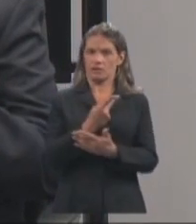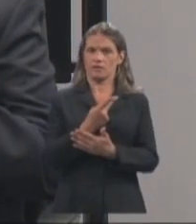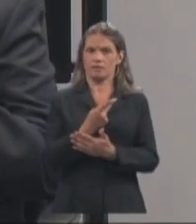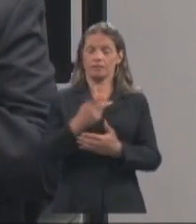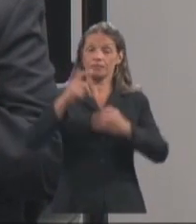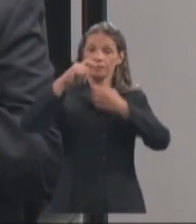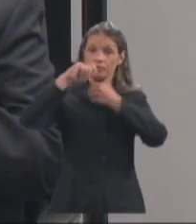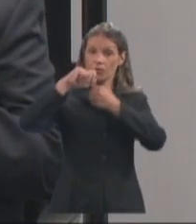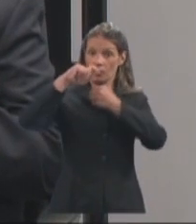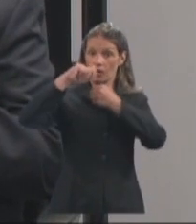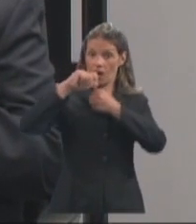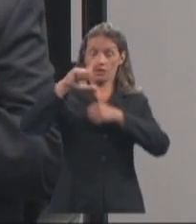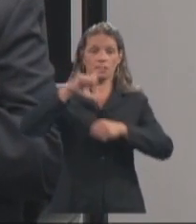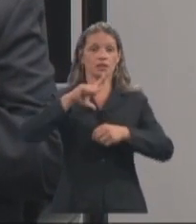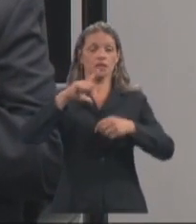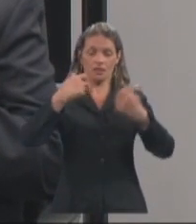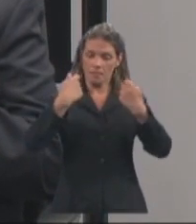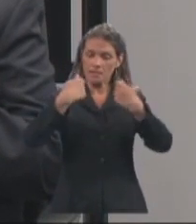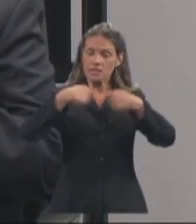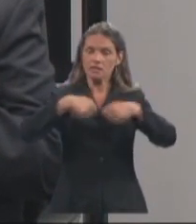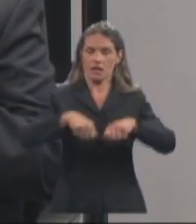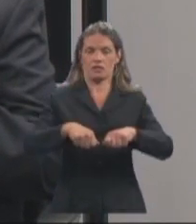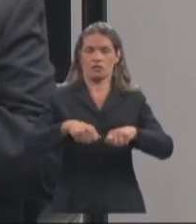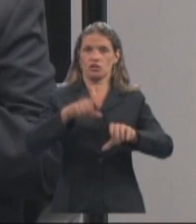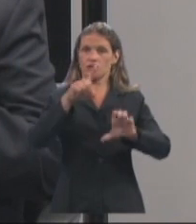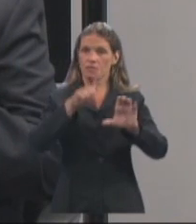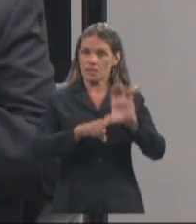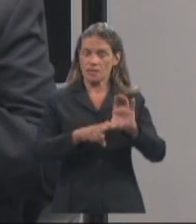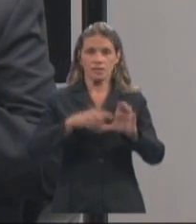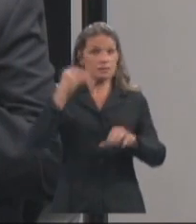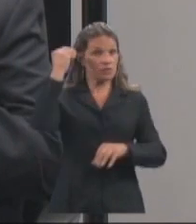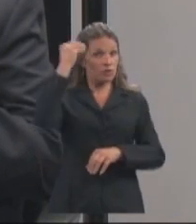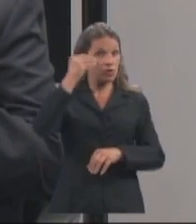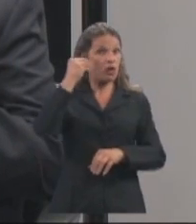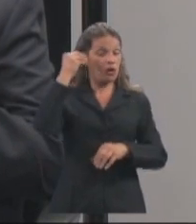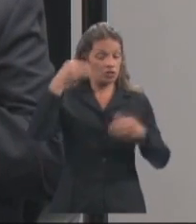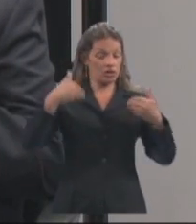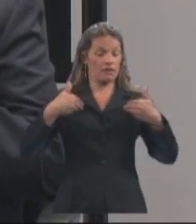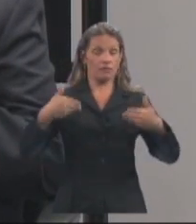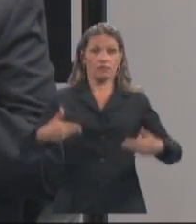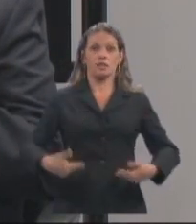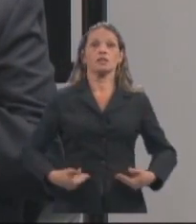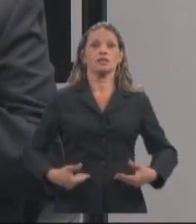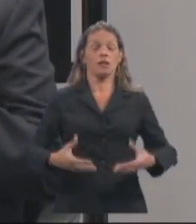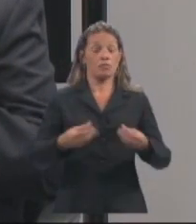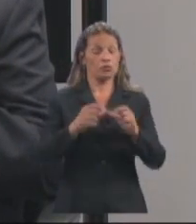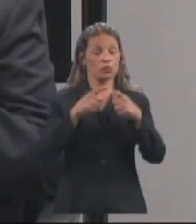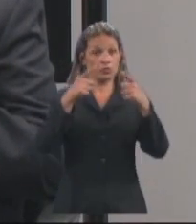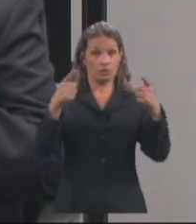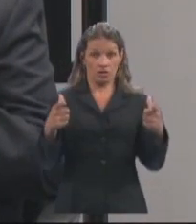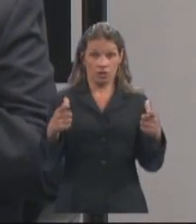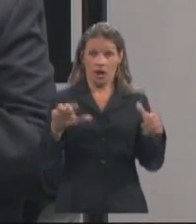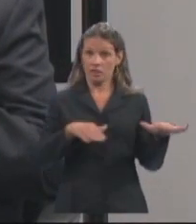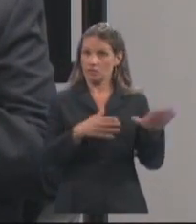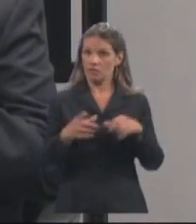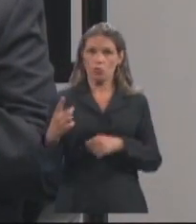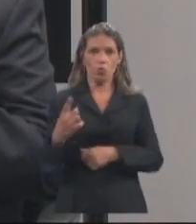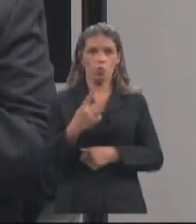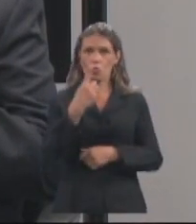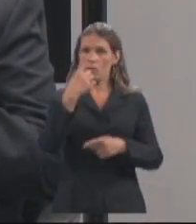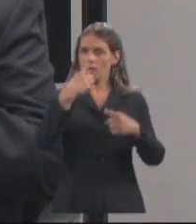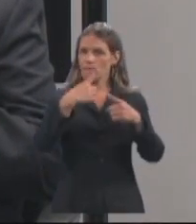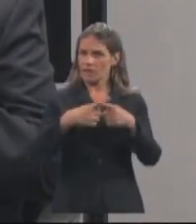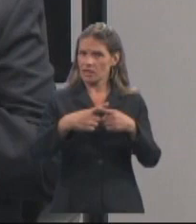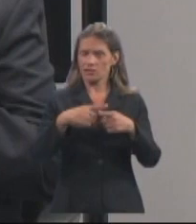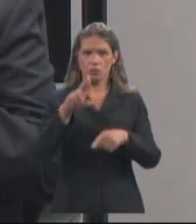crack ele tem uma capacidade de dependência psíquica e física muito grande às vezes com uma única